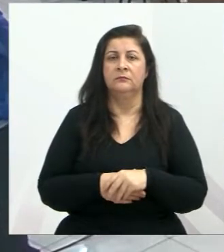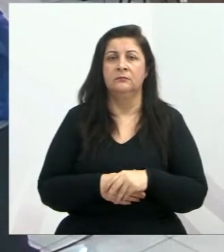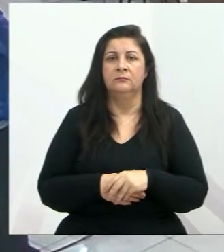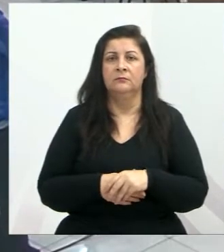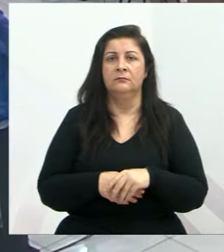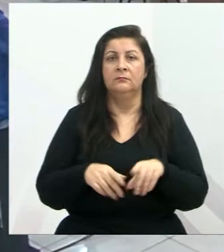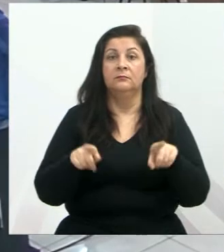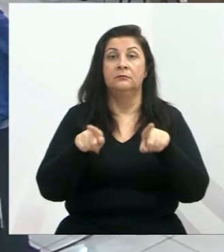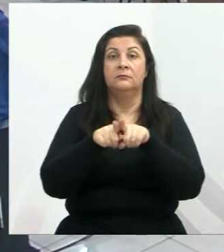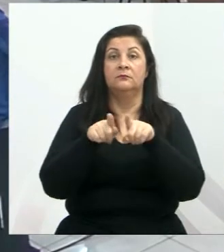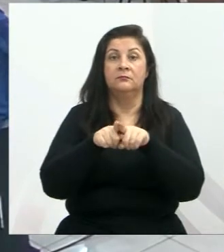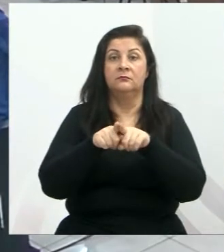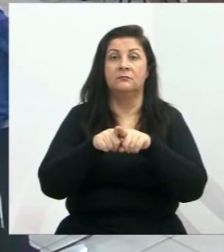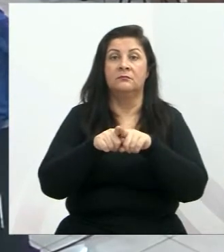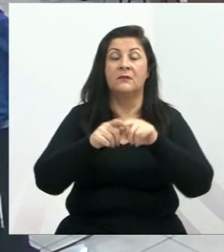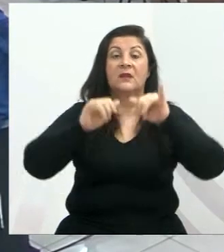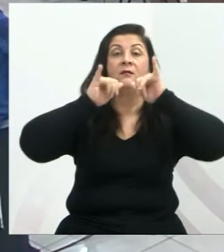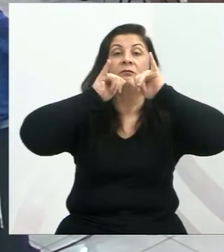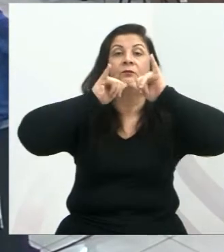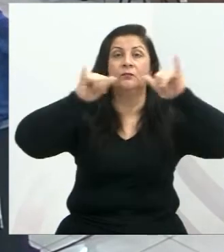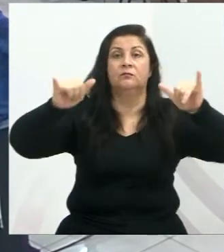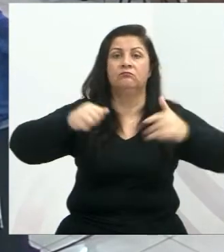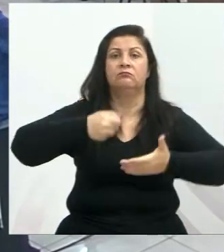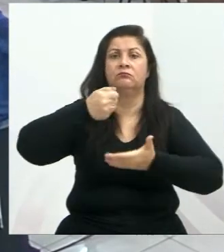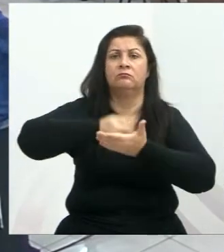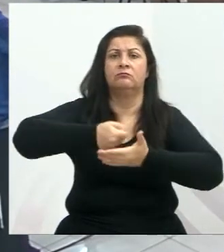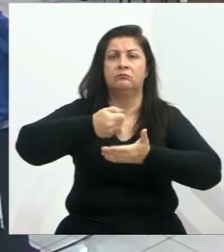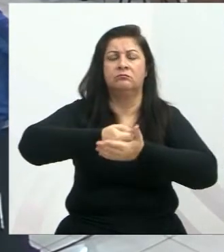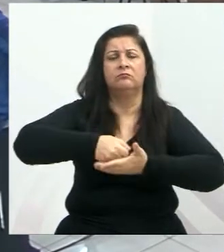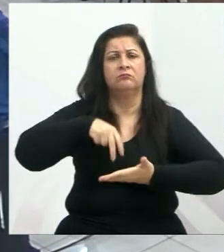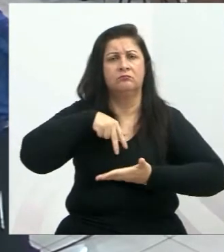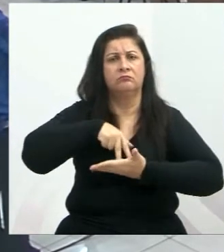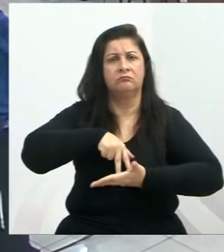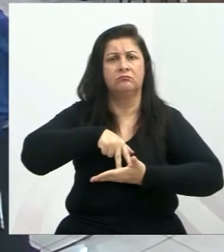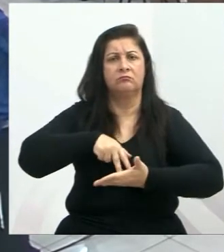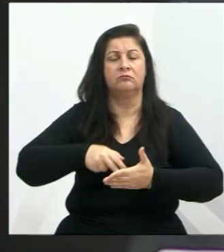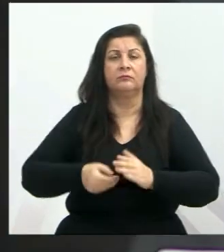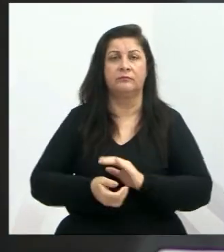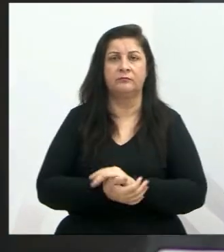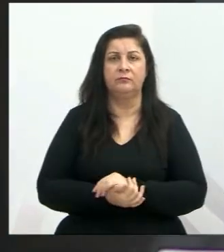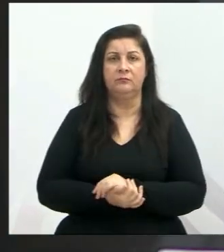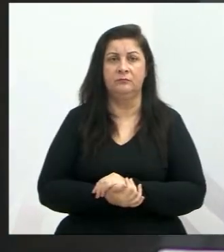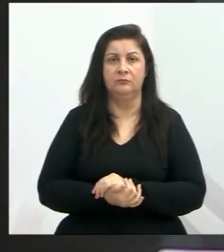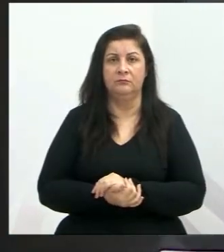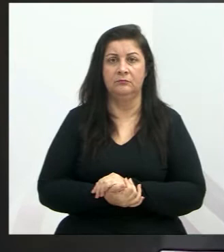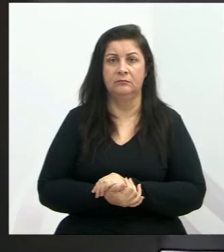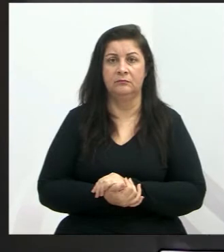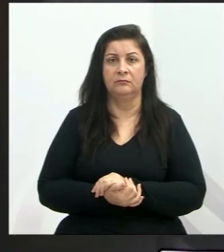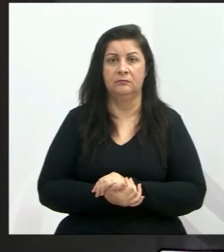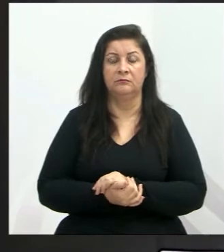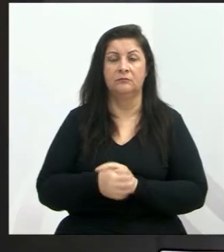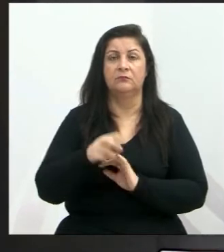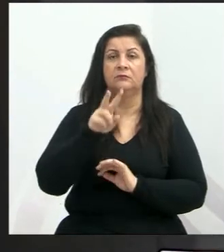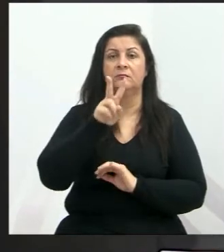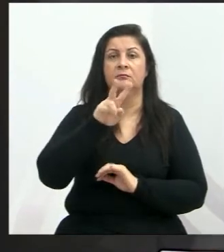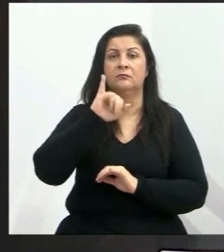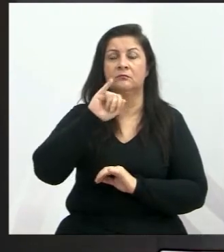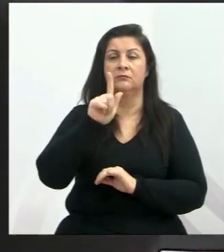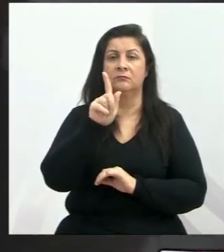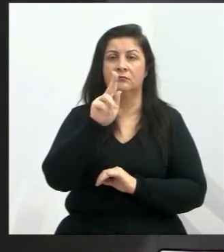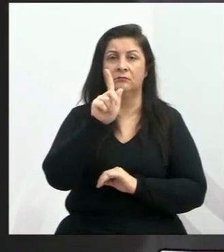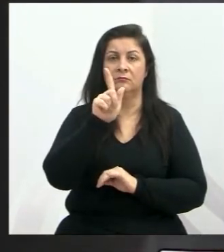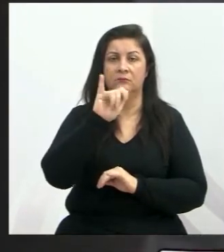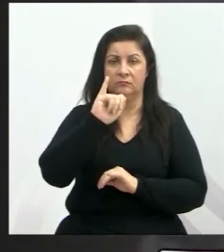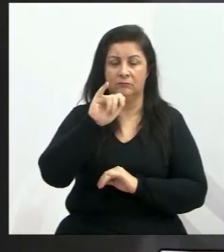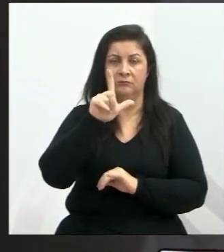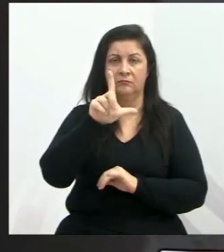cobrar publicamente aqui um posicionamento da vigilância sanitária